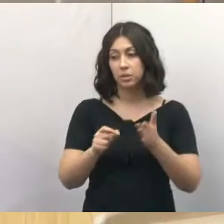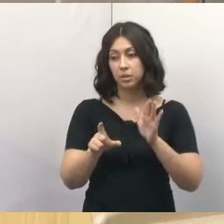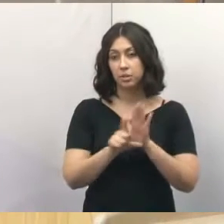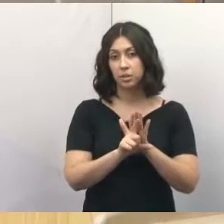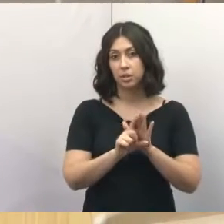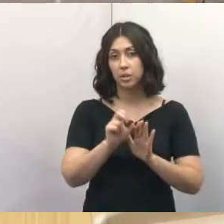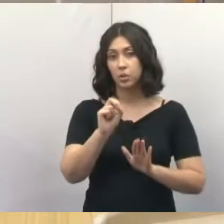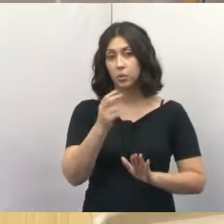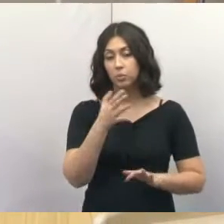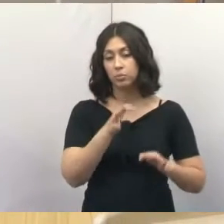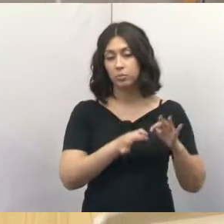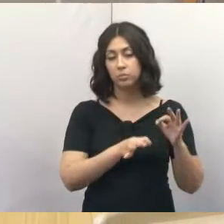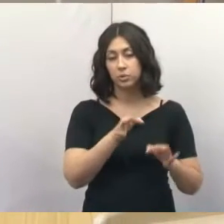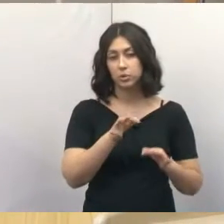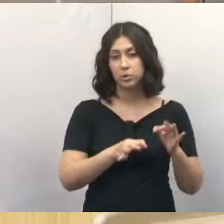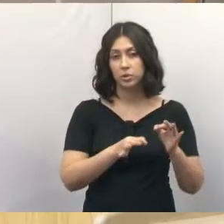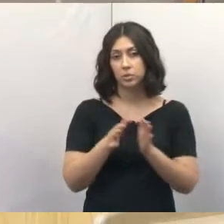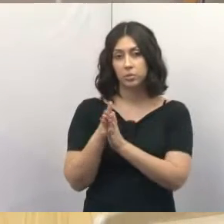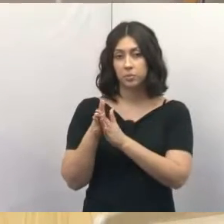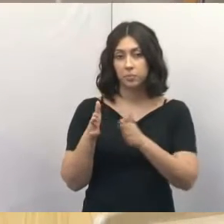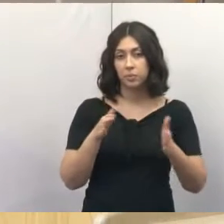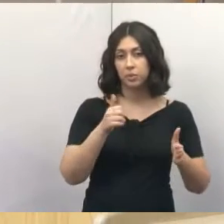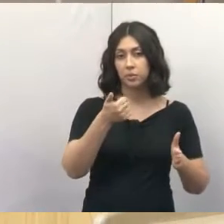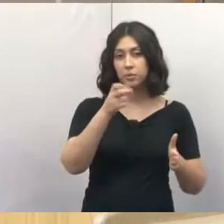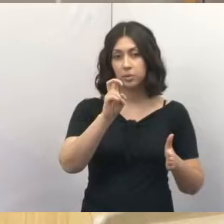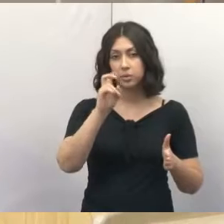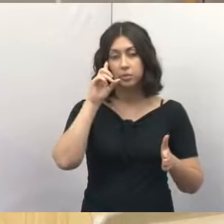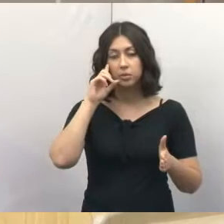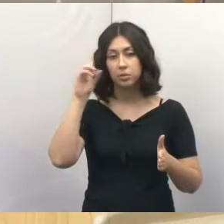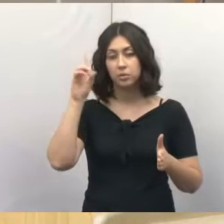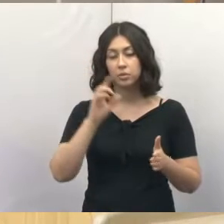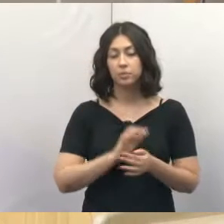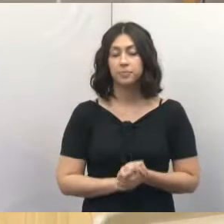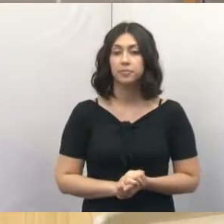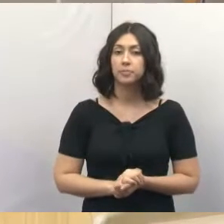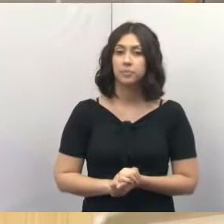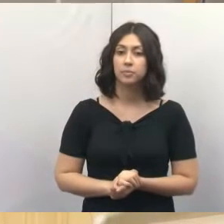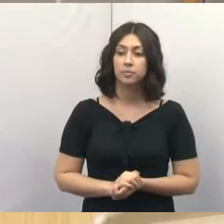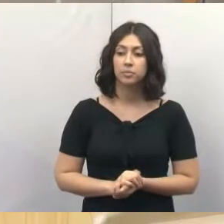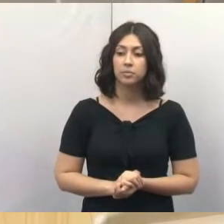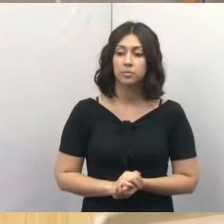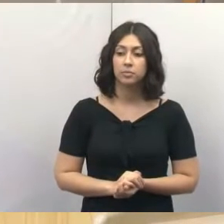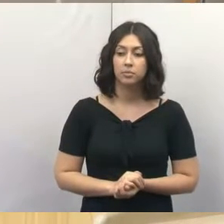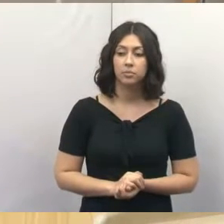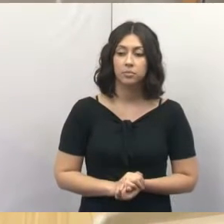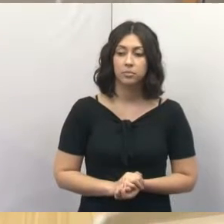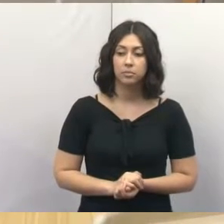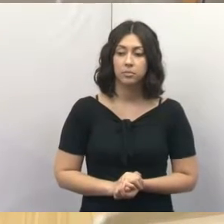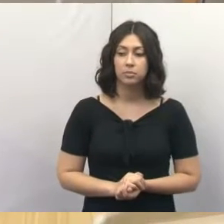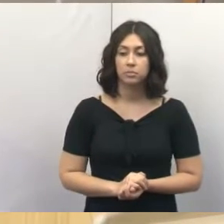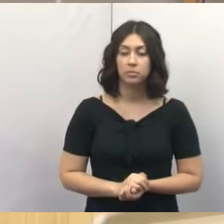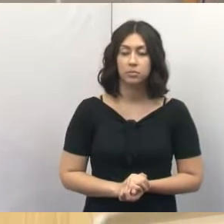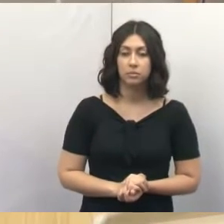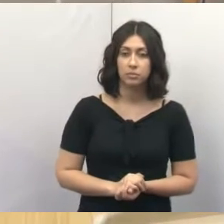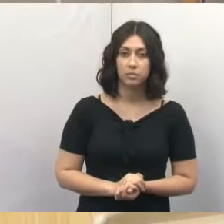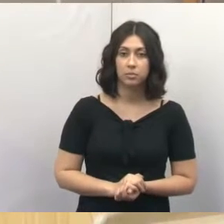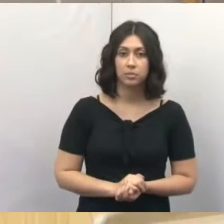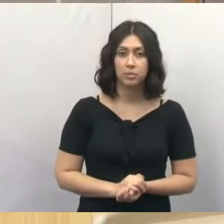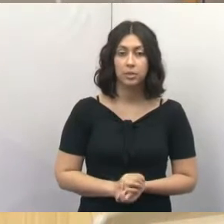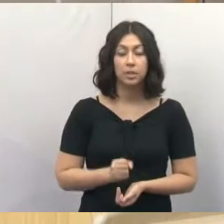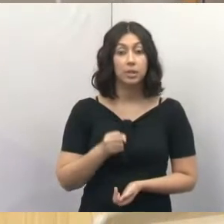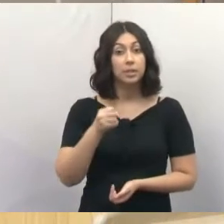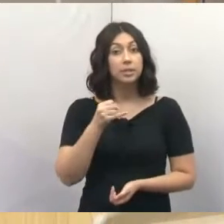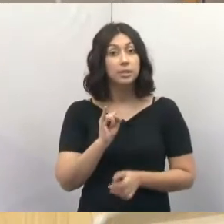ou jurisprudencial no prazo de 15 dias. Parágrafo 10º. Parágrafo 10. Caso a Comissão de